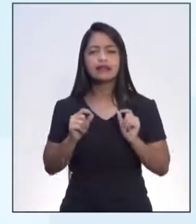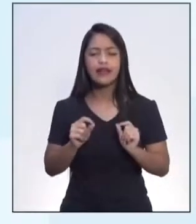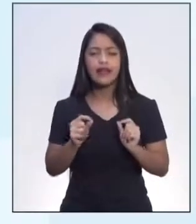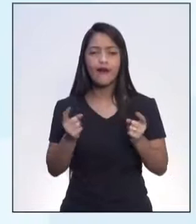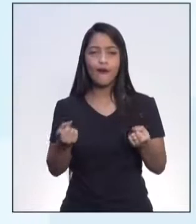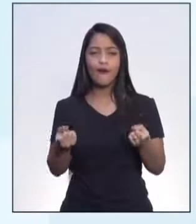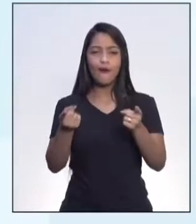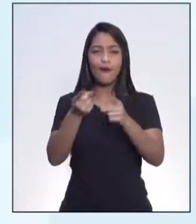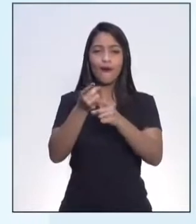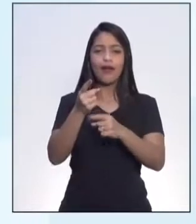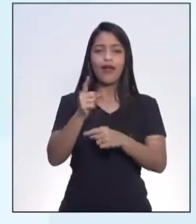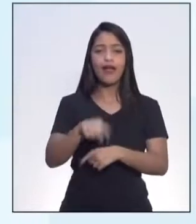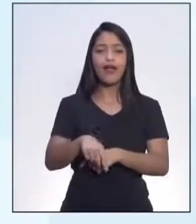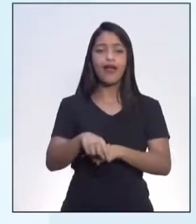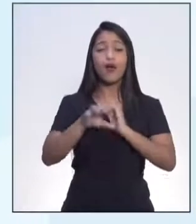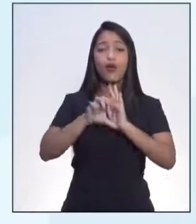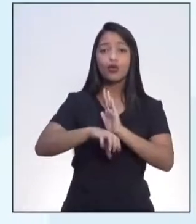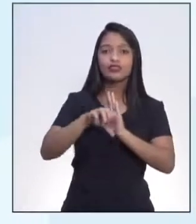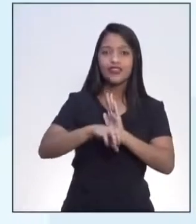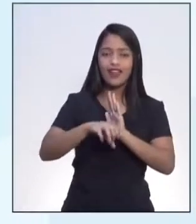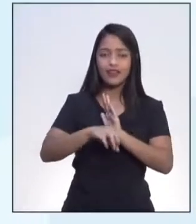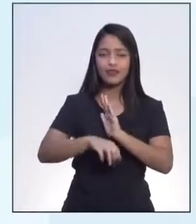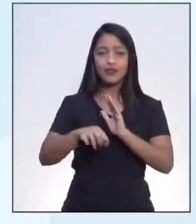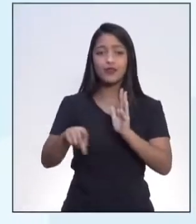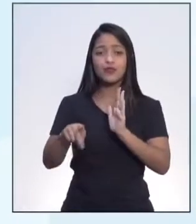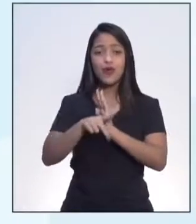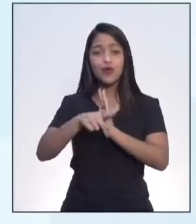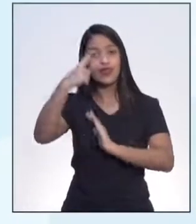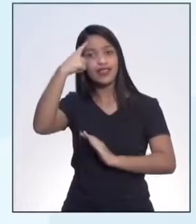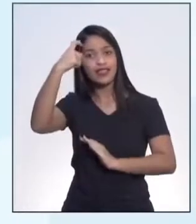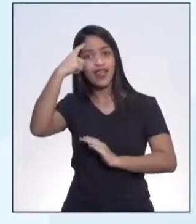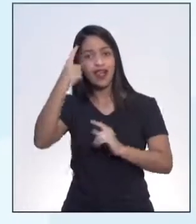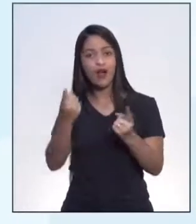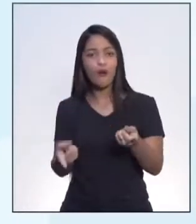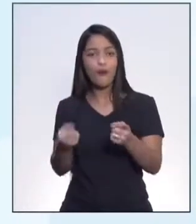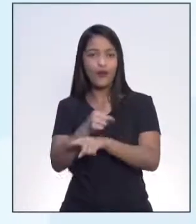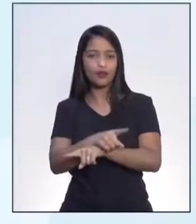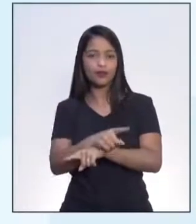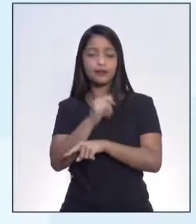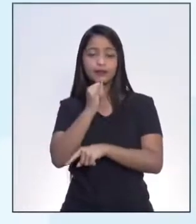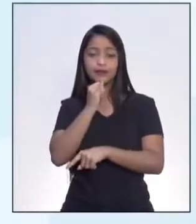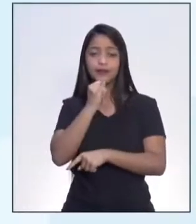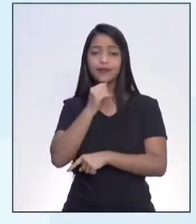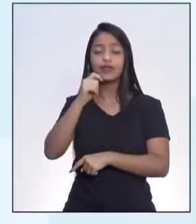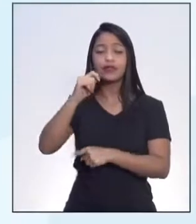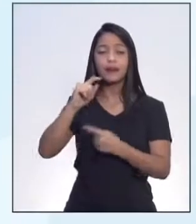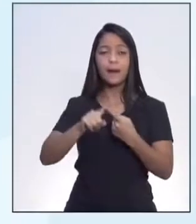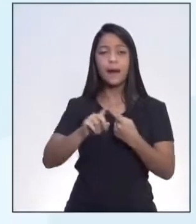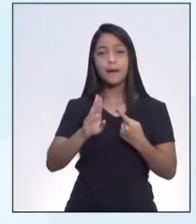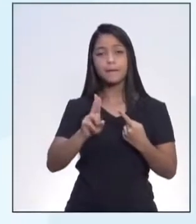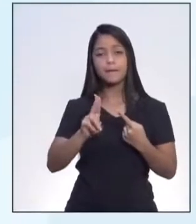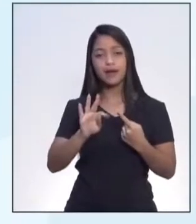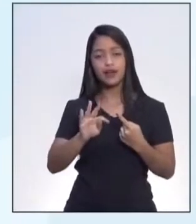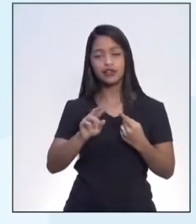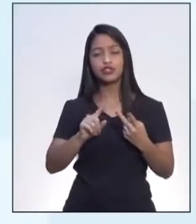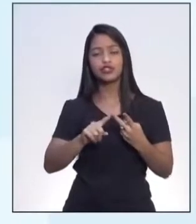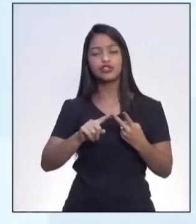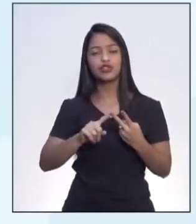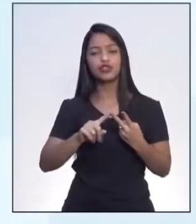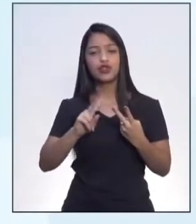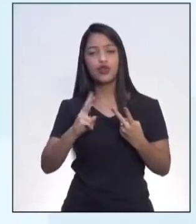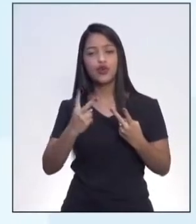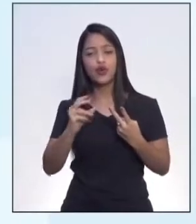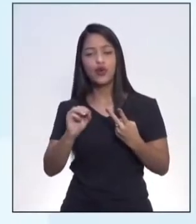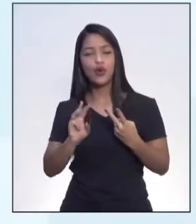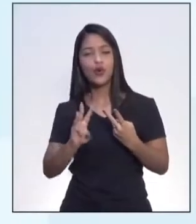But, however, yet. Ok. But. Mas. However. Entretanto. Yet. Pode ser ainda que ou